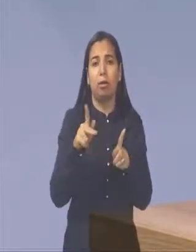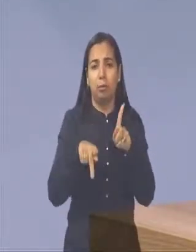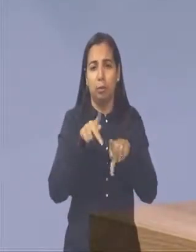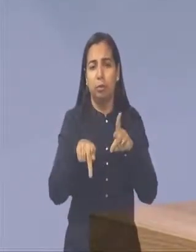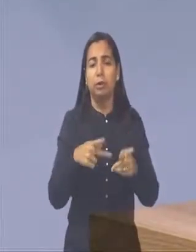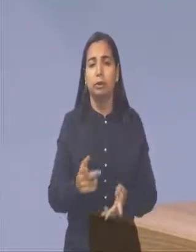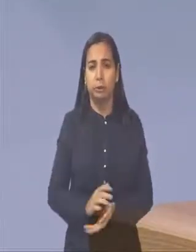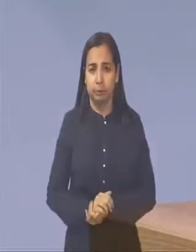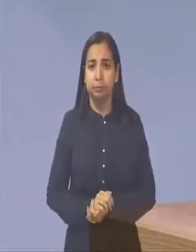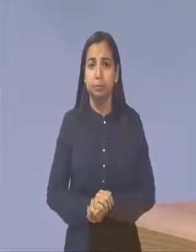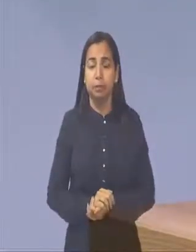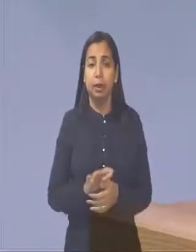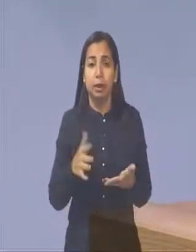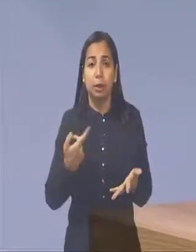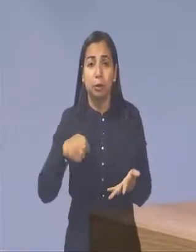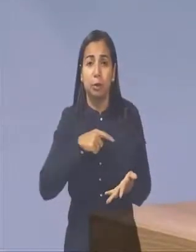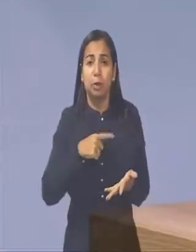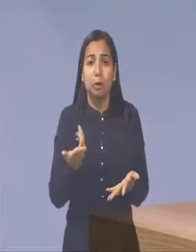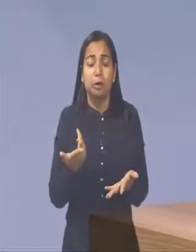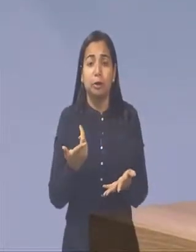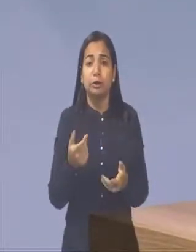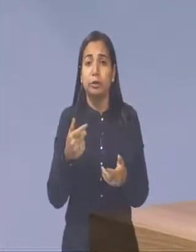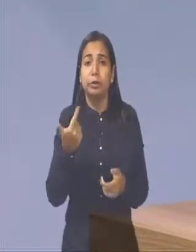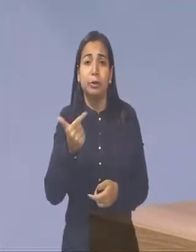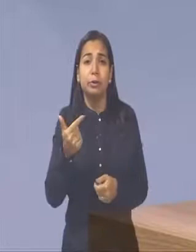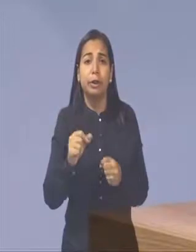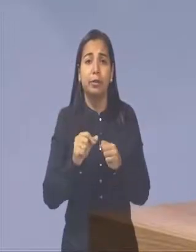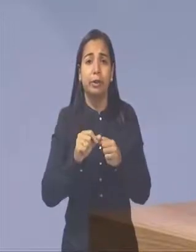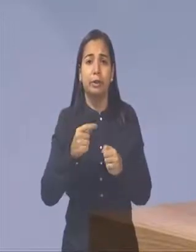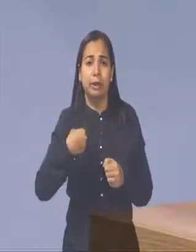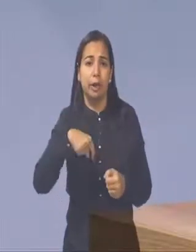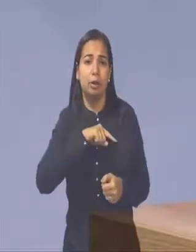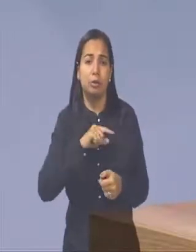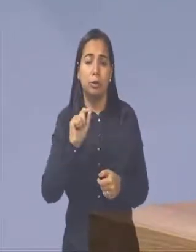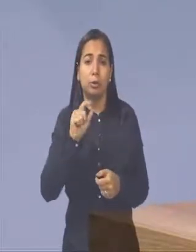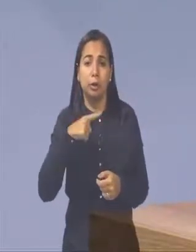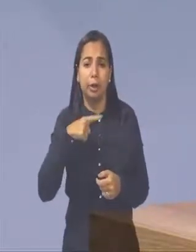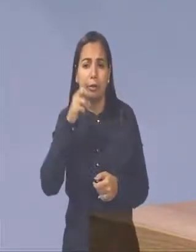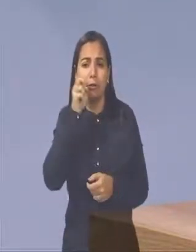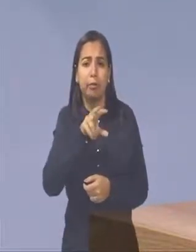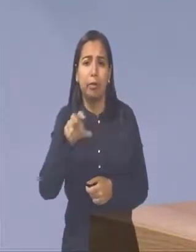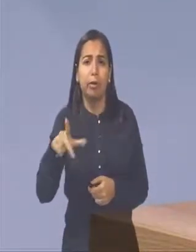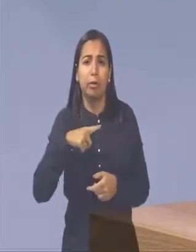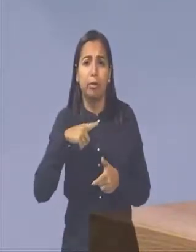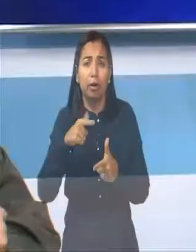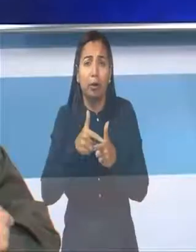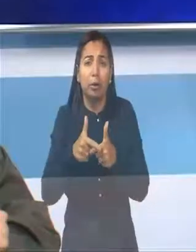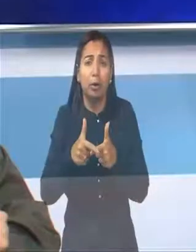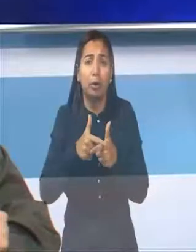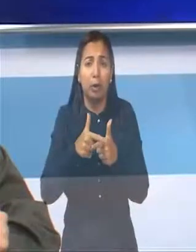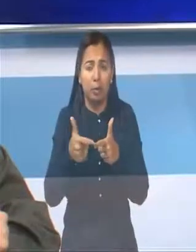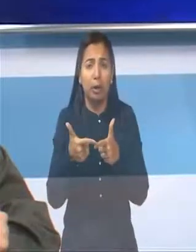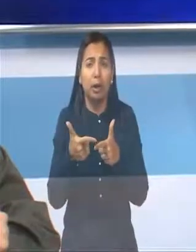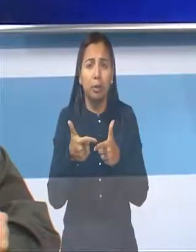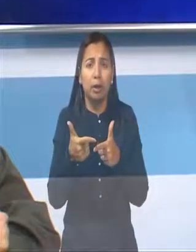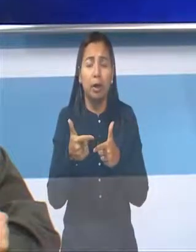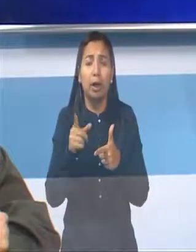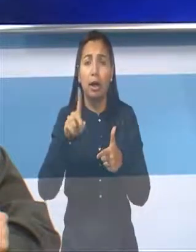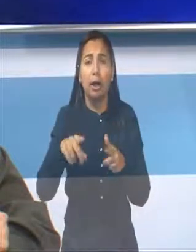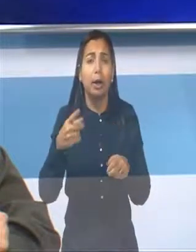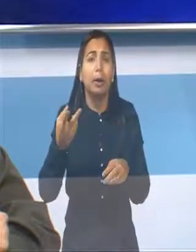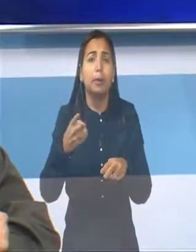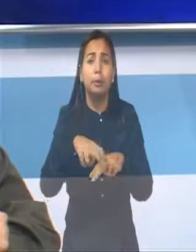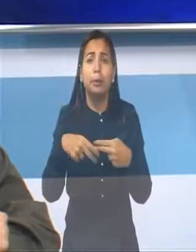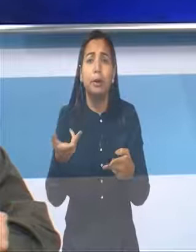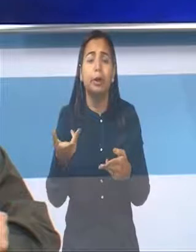nós não fizemos a nossa, né? Quer dizer, a gente chega no momento em que essa crise está posta quando a gente não trouxe a